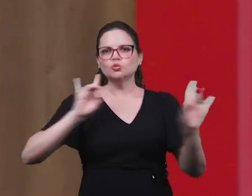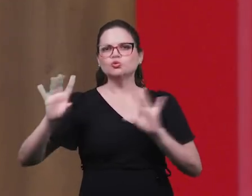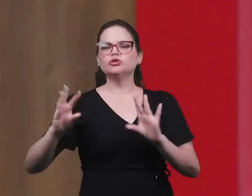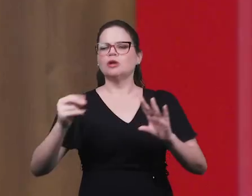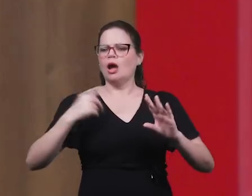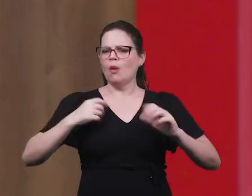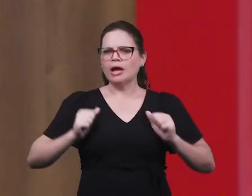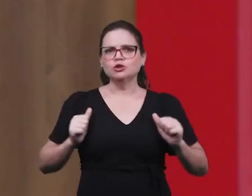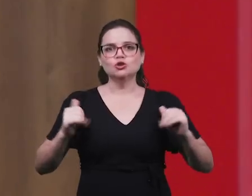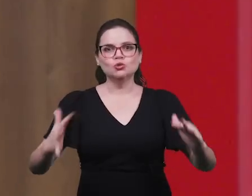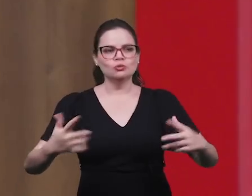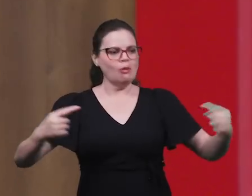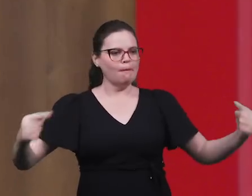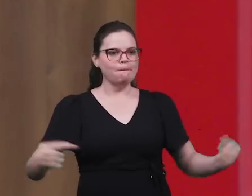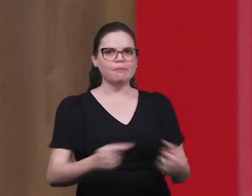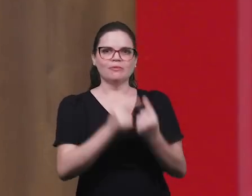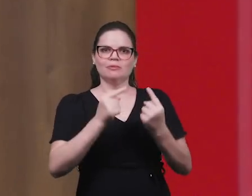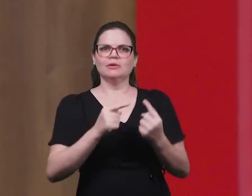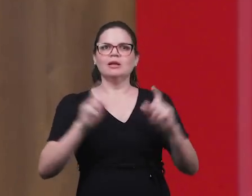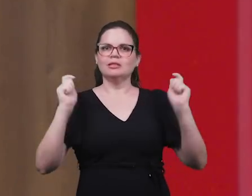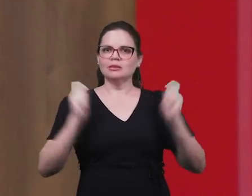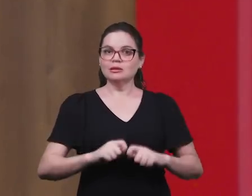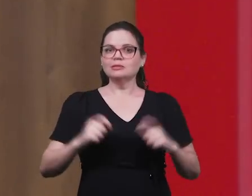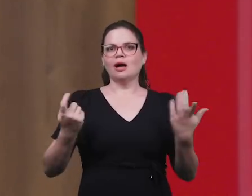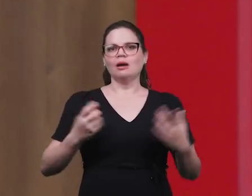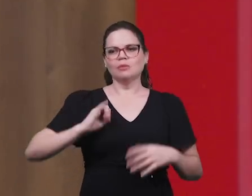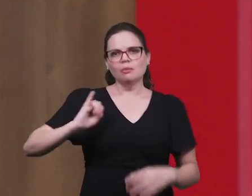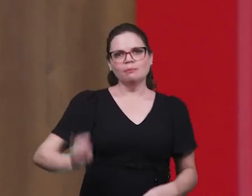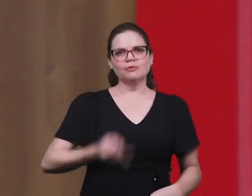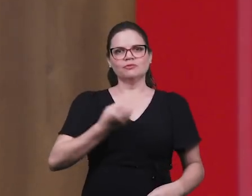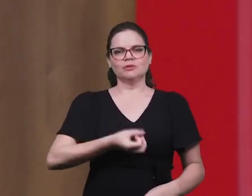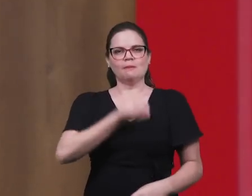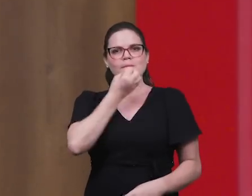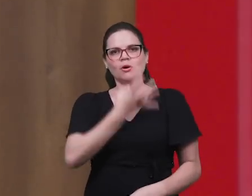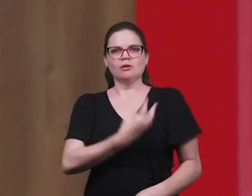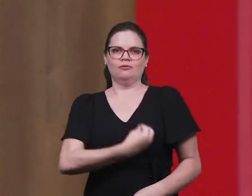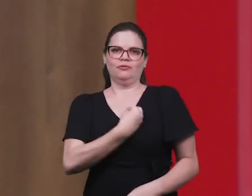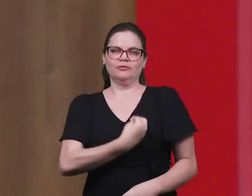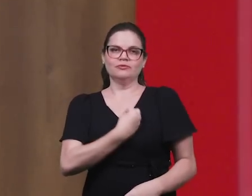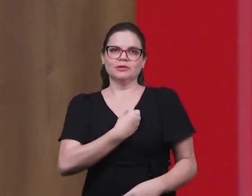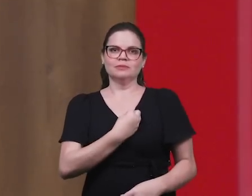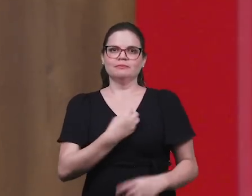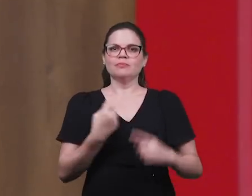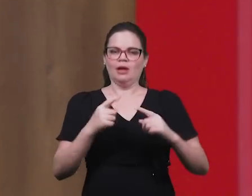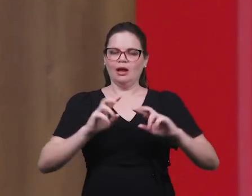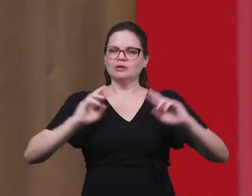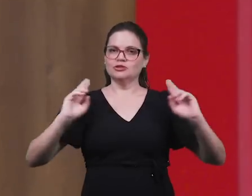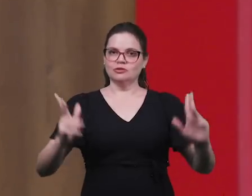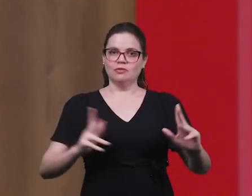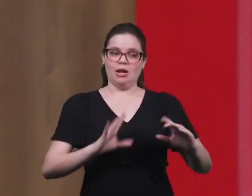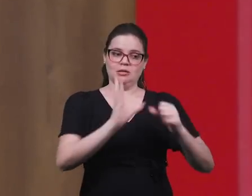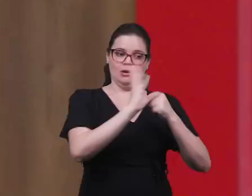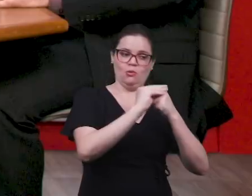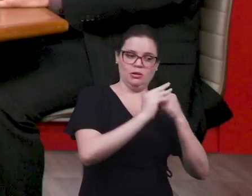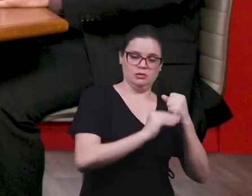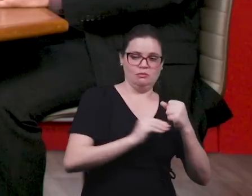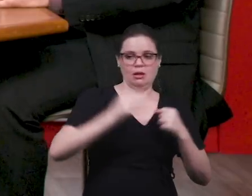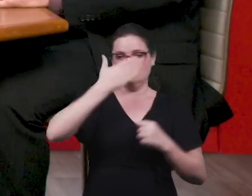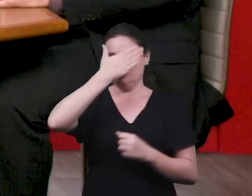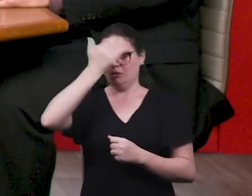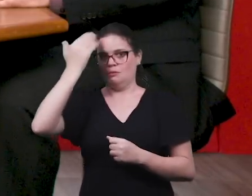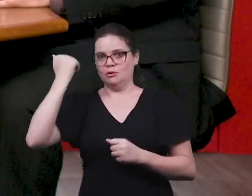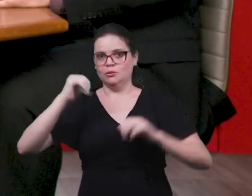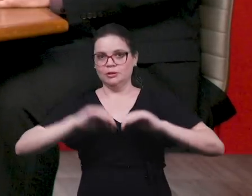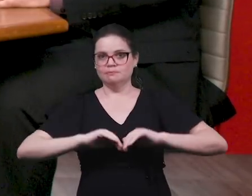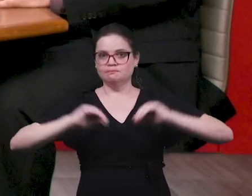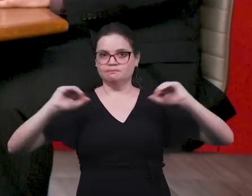de forma tal a tirar proveito disso. Essa é a diferença de apenas ter conhecimento para ter sabedoria.